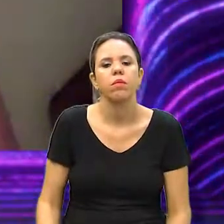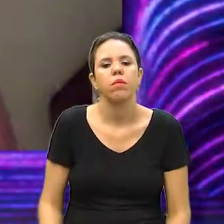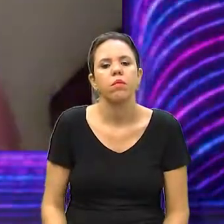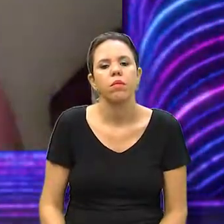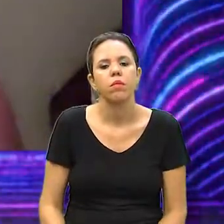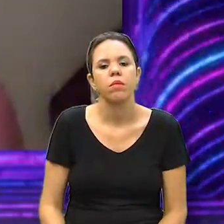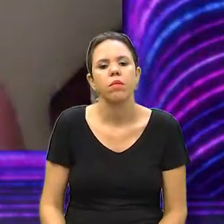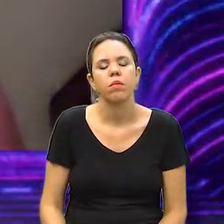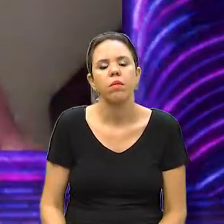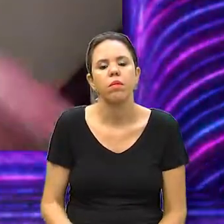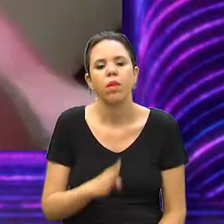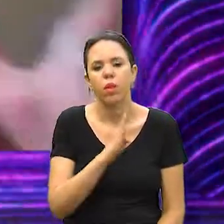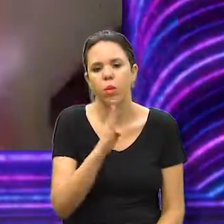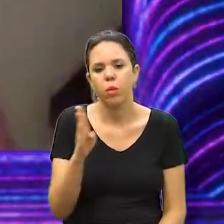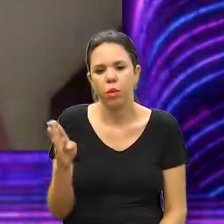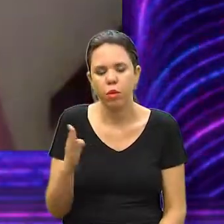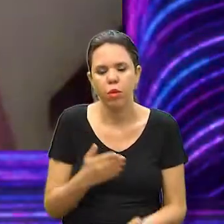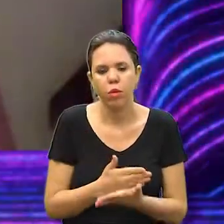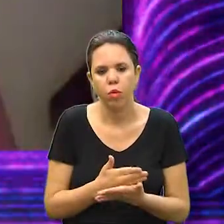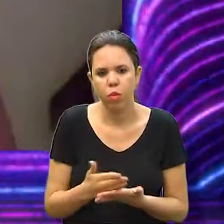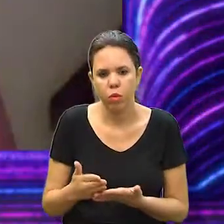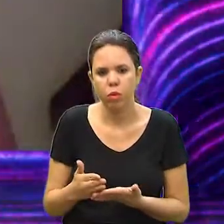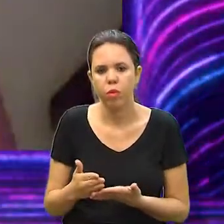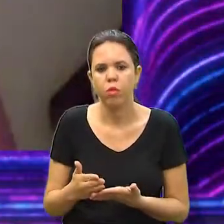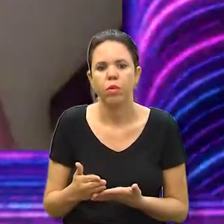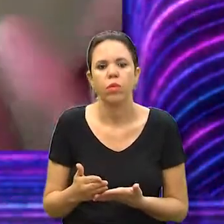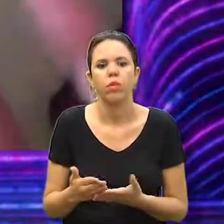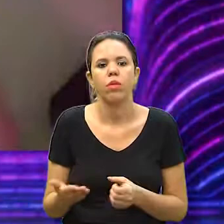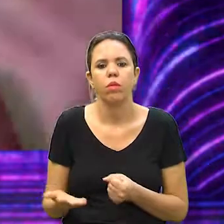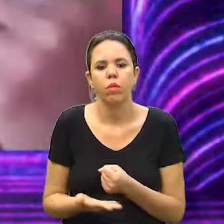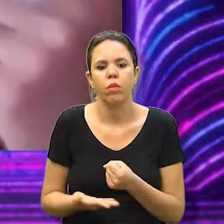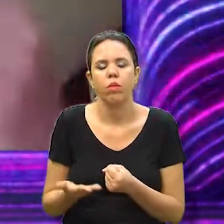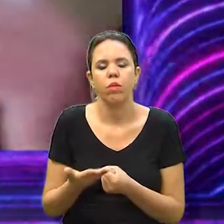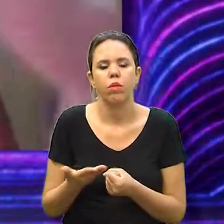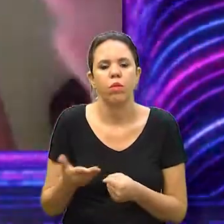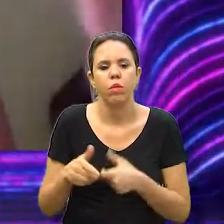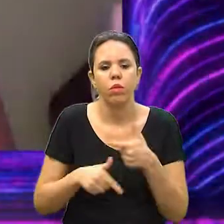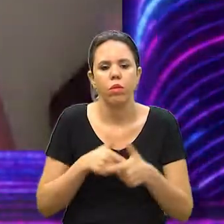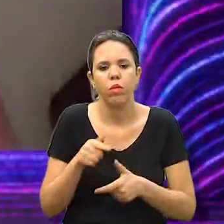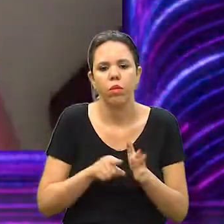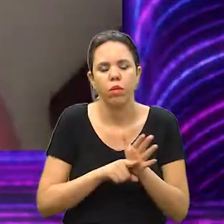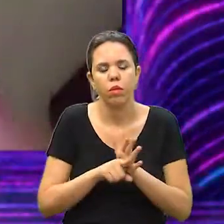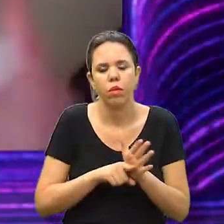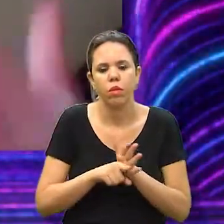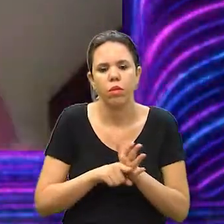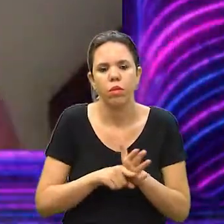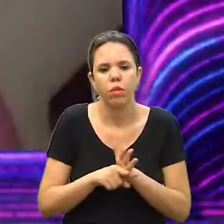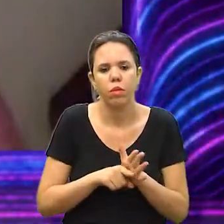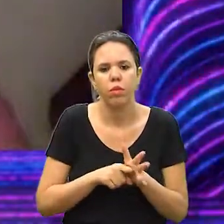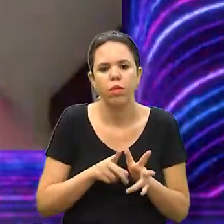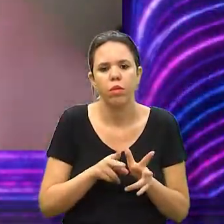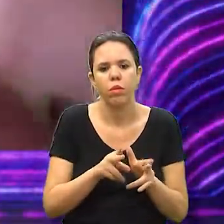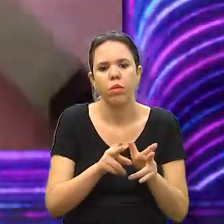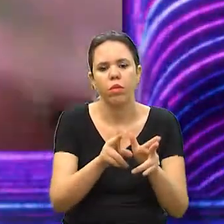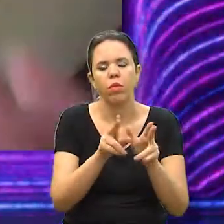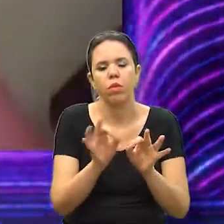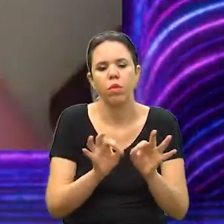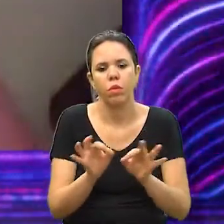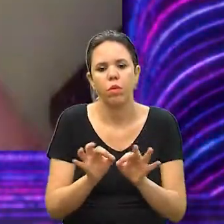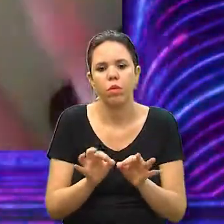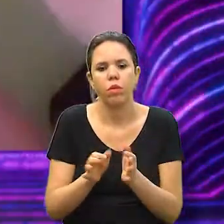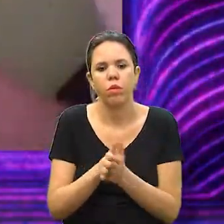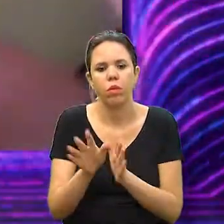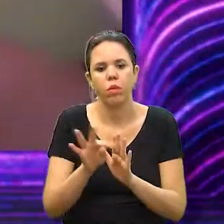www.tenebra.org.br, e é uma biblioteca que está começando com o seu acervo, que é um trabalho de pesquisa e edição, e depois para a subida